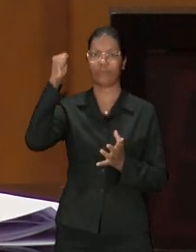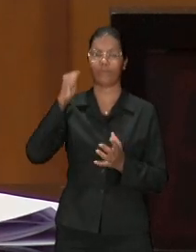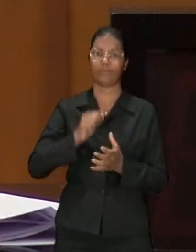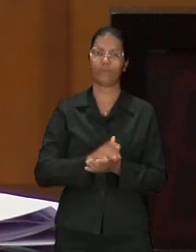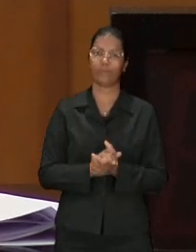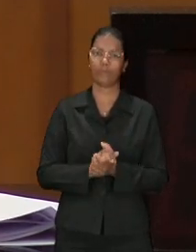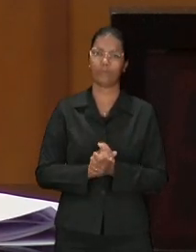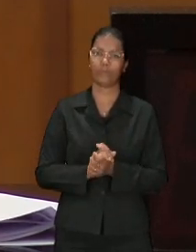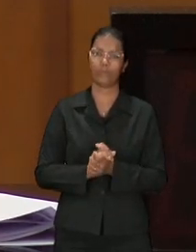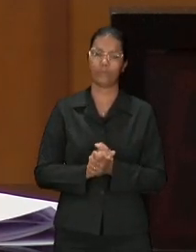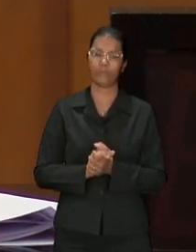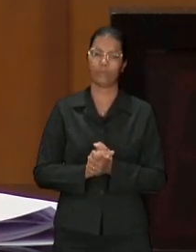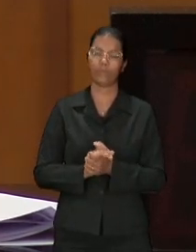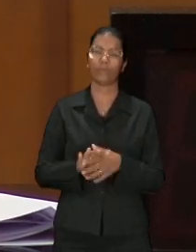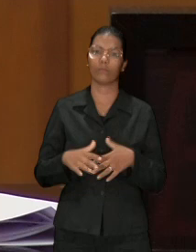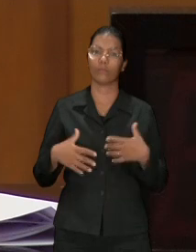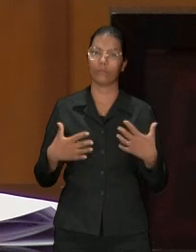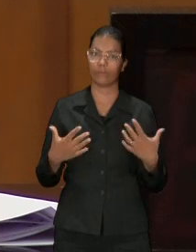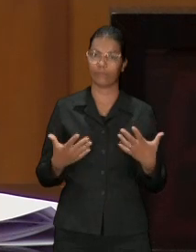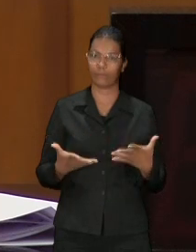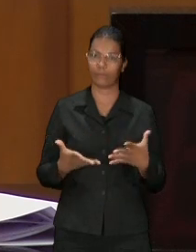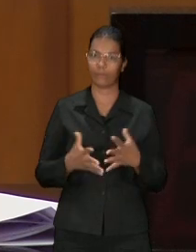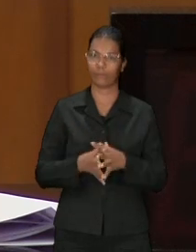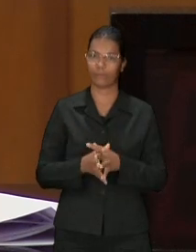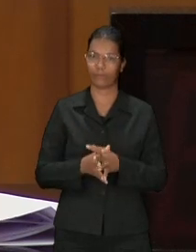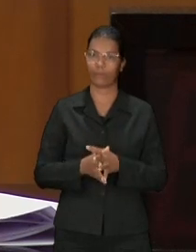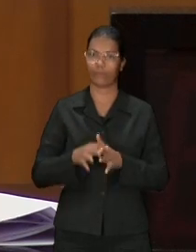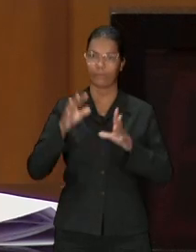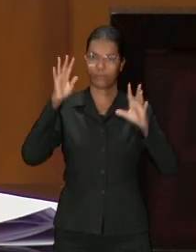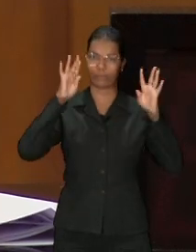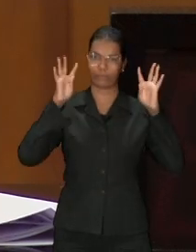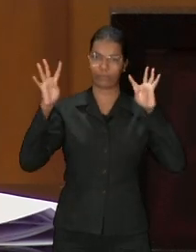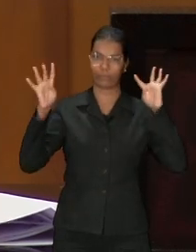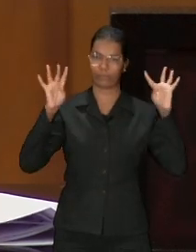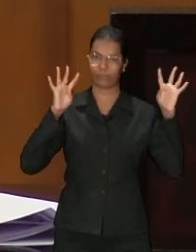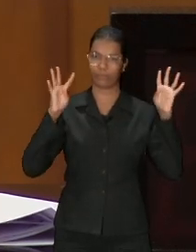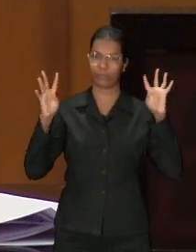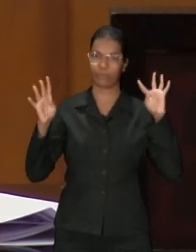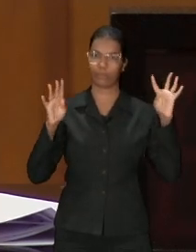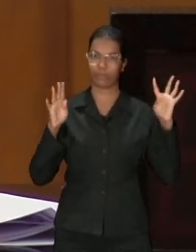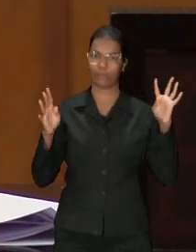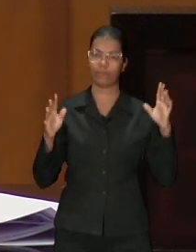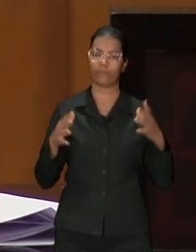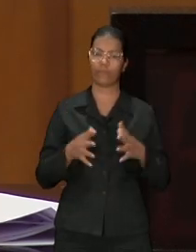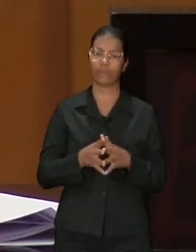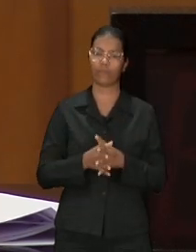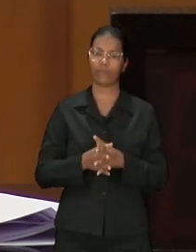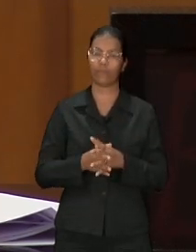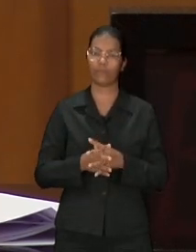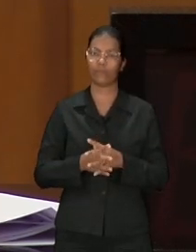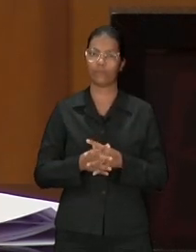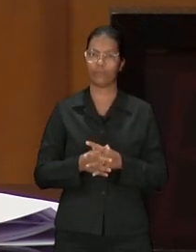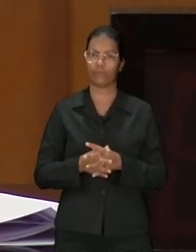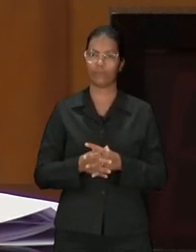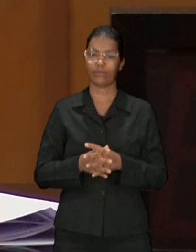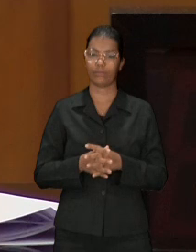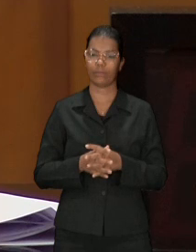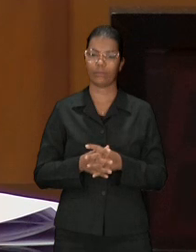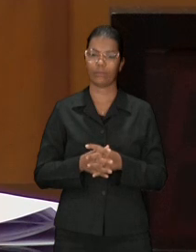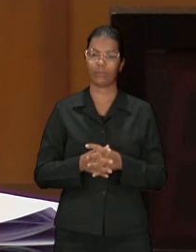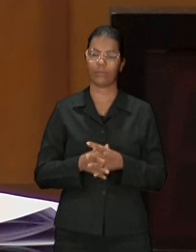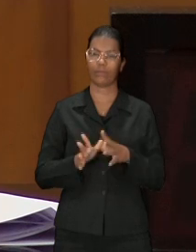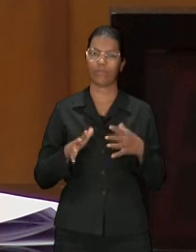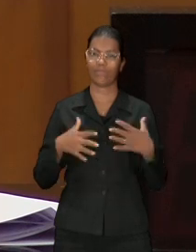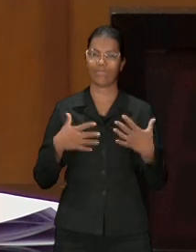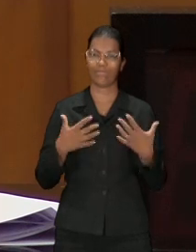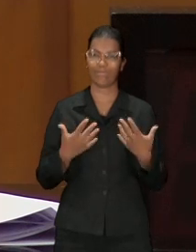Vislumbrei como oportuno essa reflexão por conta dos permanentes e persistentes ataques